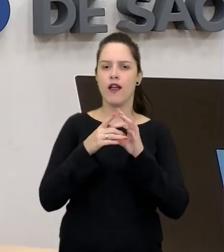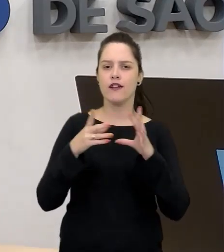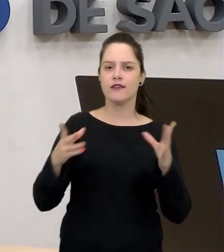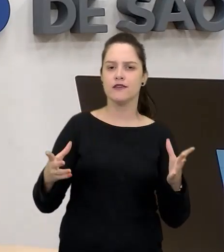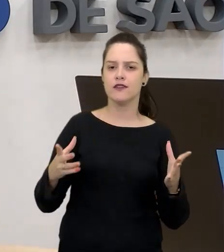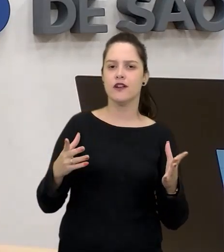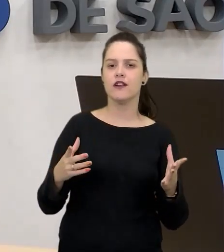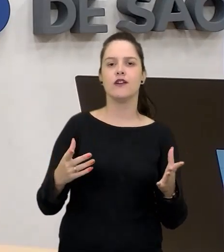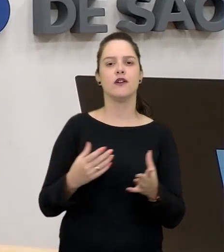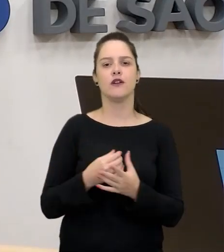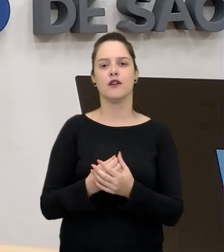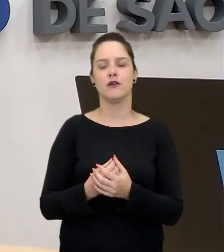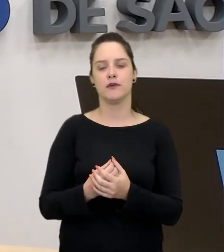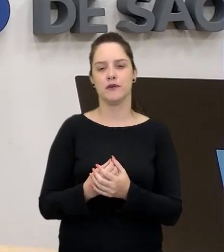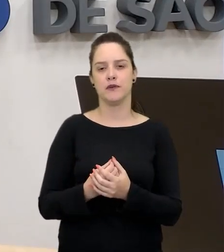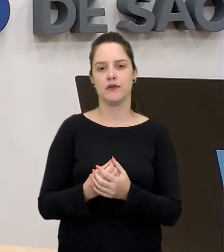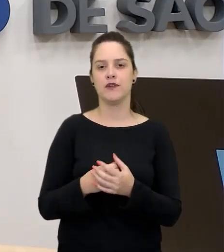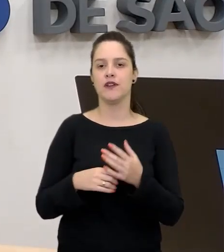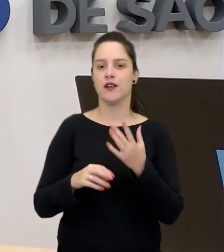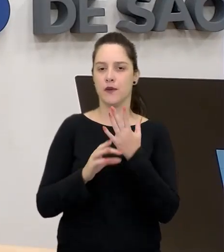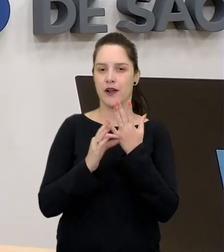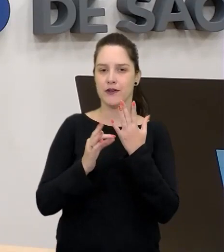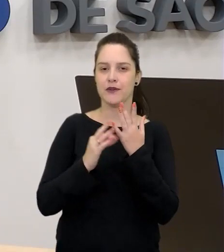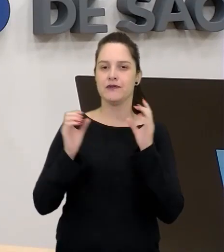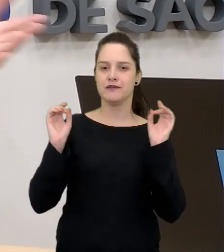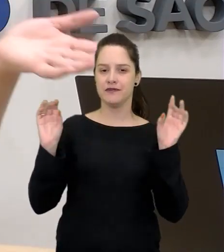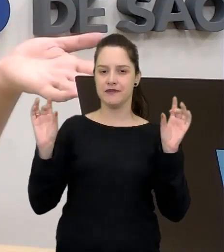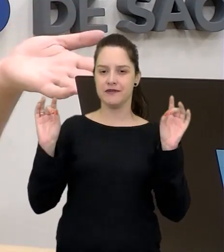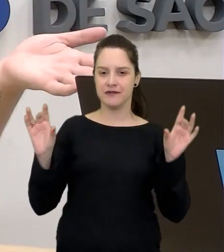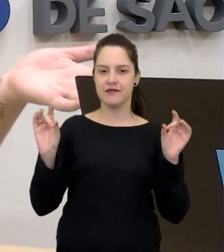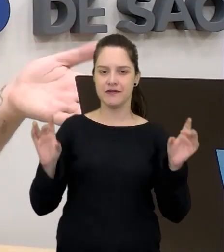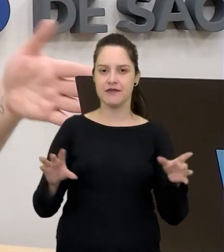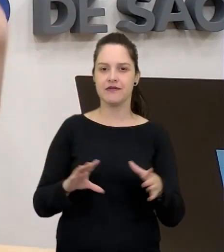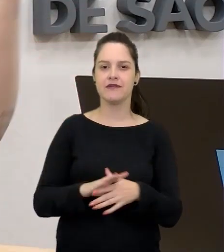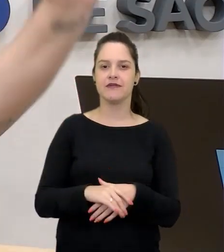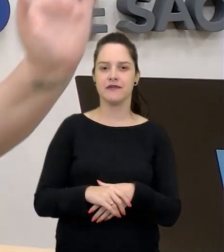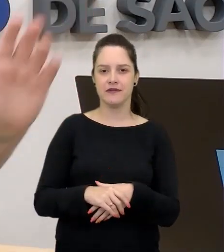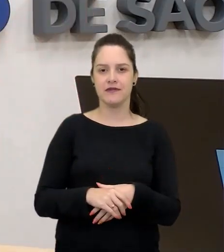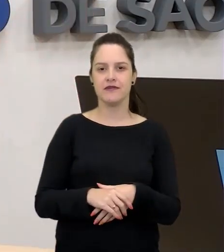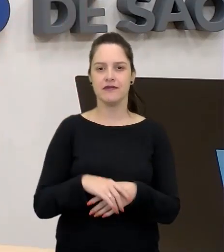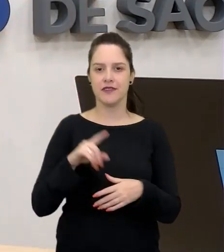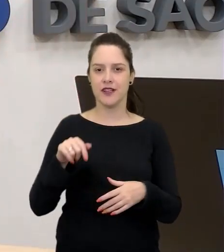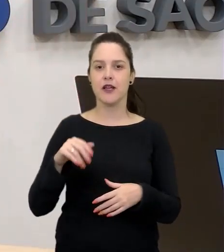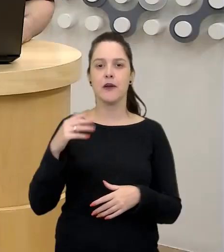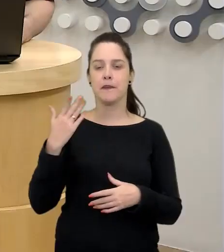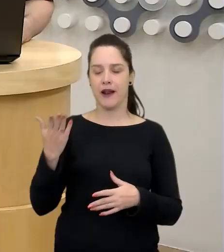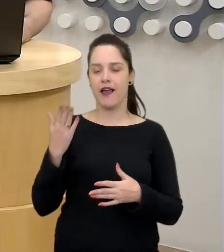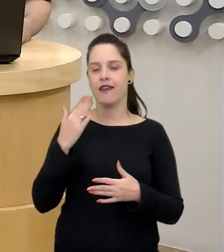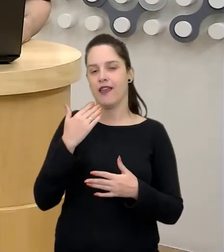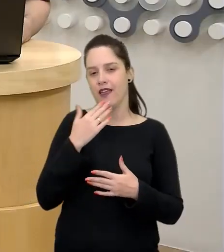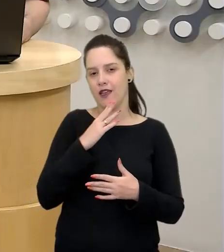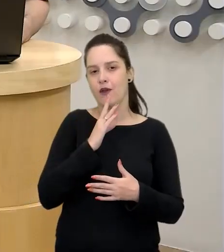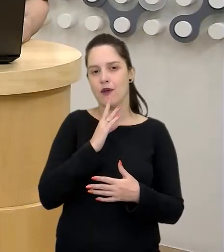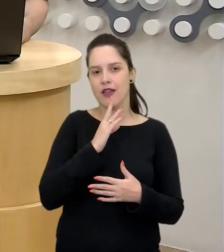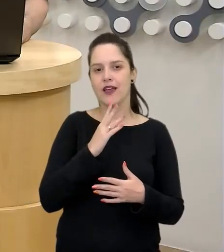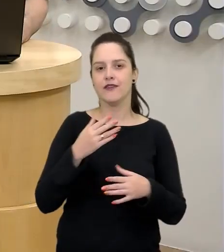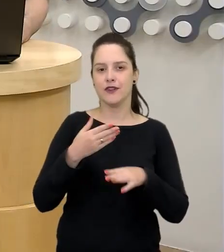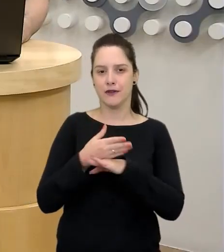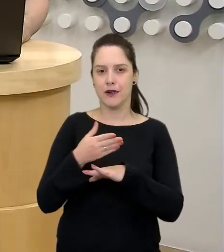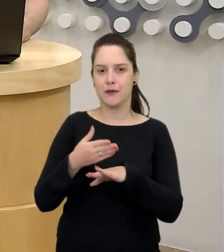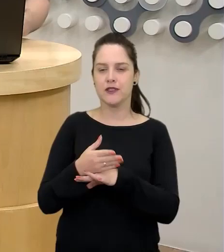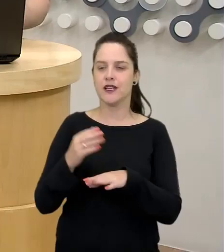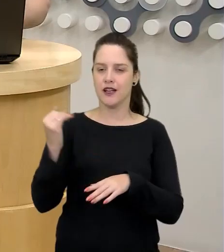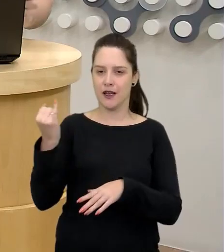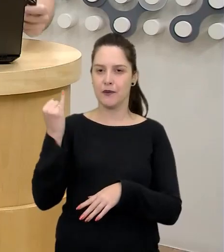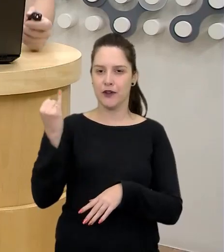um autor especial aqui na América Latina, que é o Julio Cortázar, mas quem vai conduzir aí o nosso papo é o professor